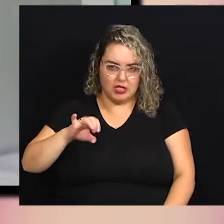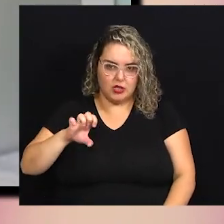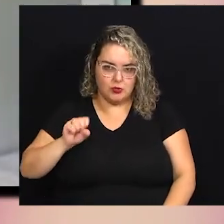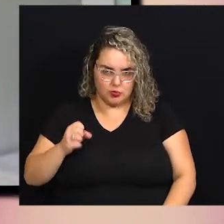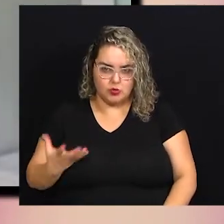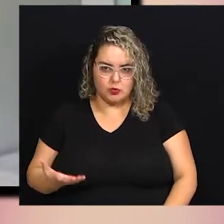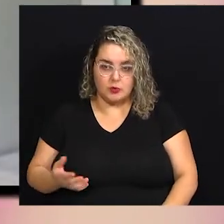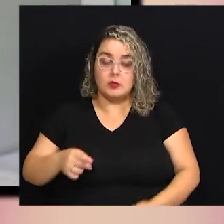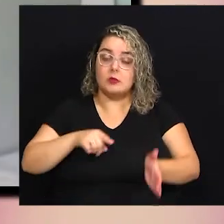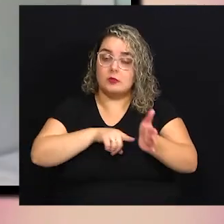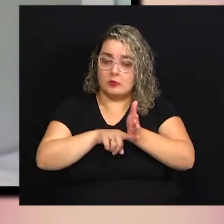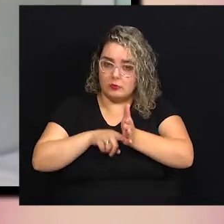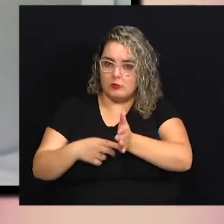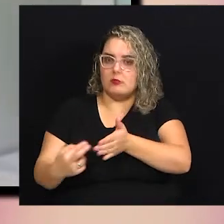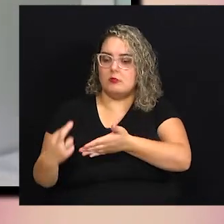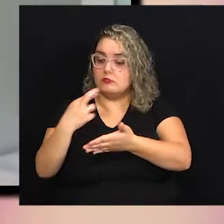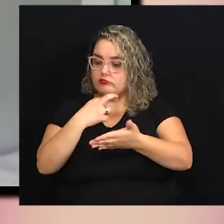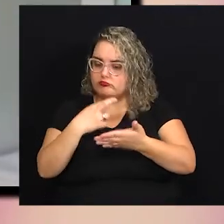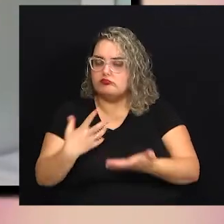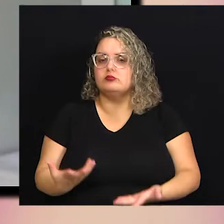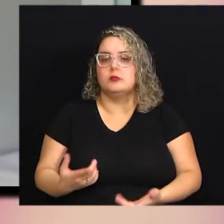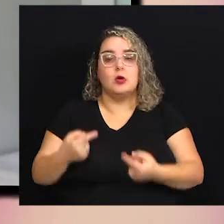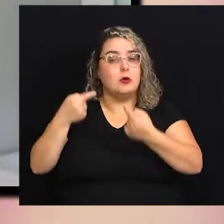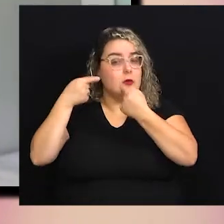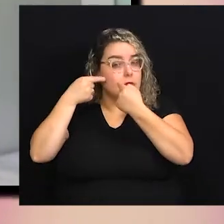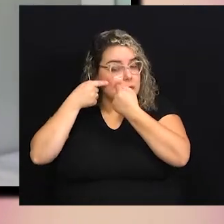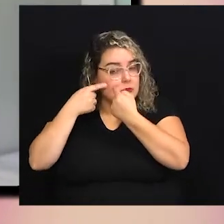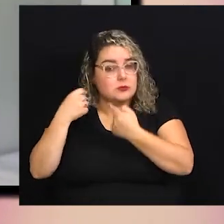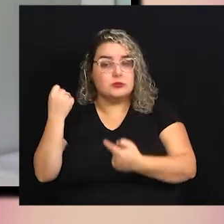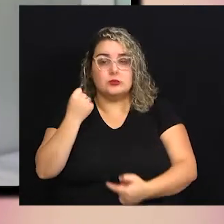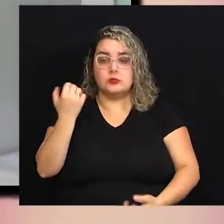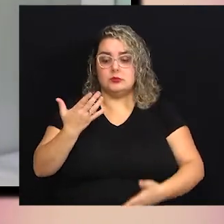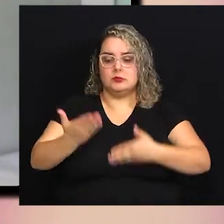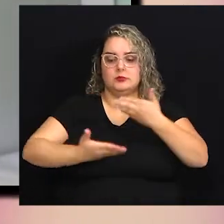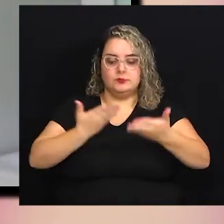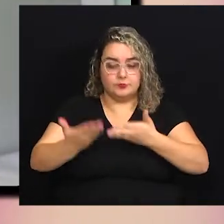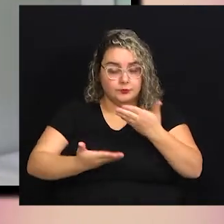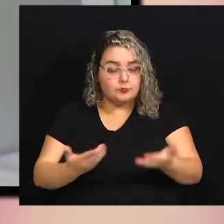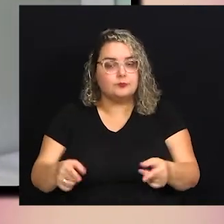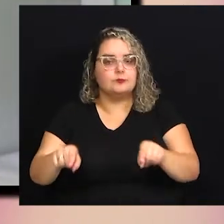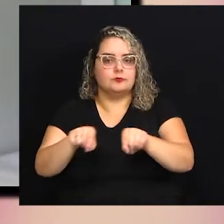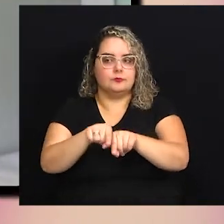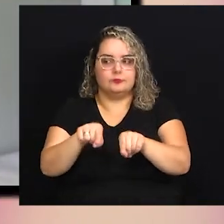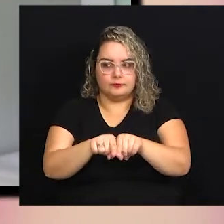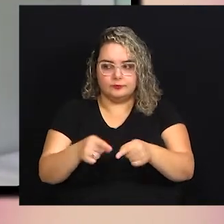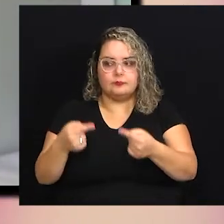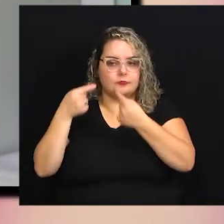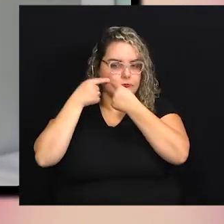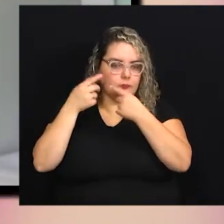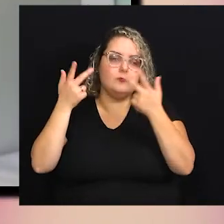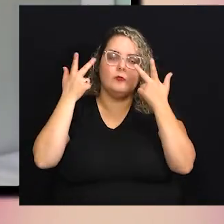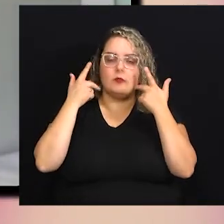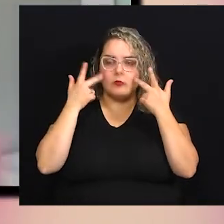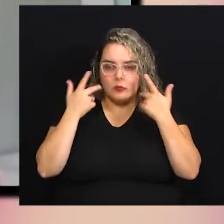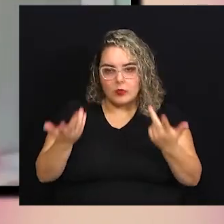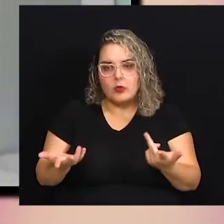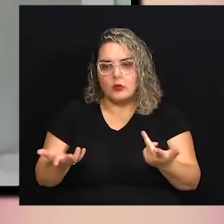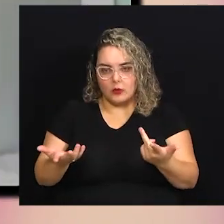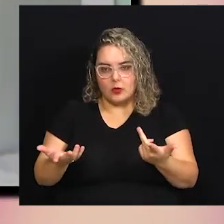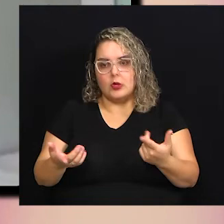Isso merece investigação, né? Uma acne grave e resistente aos tratamentos também, apesar de a acne ser